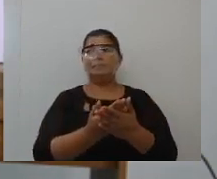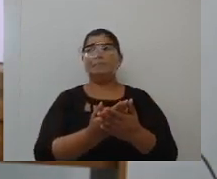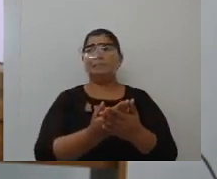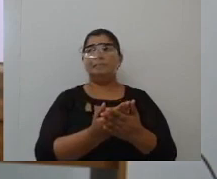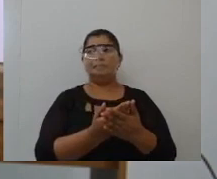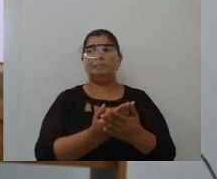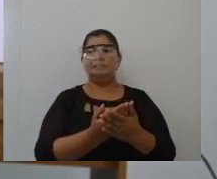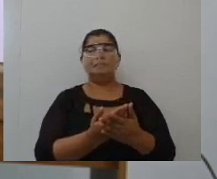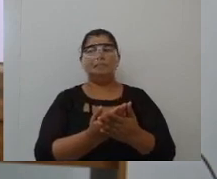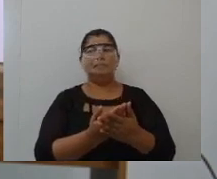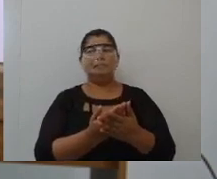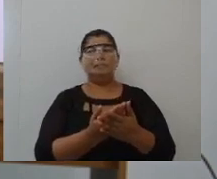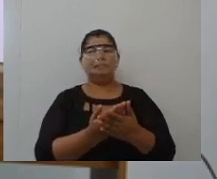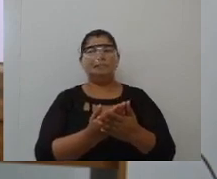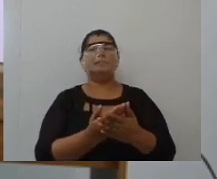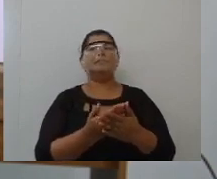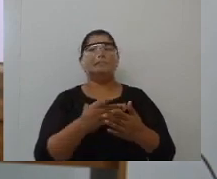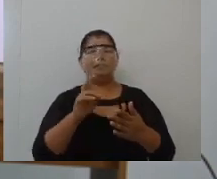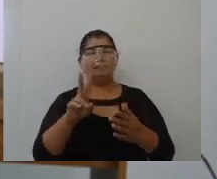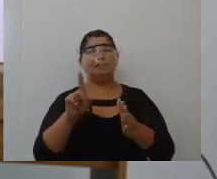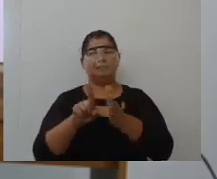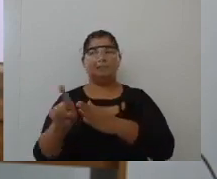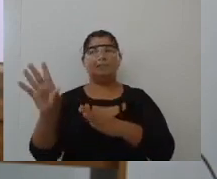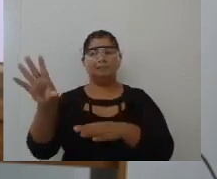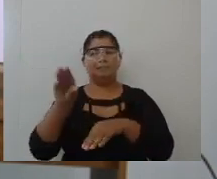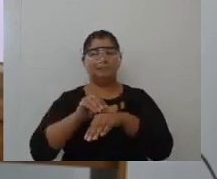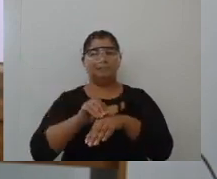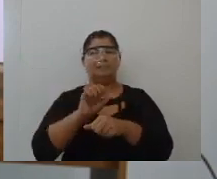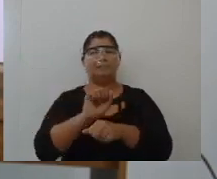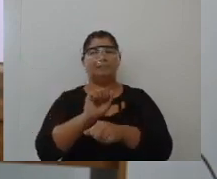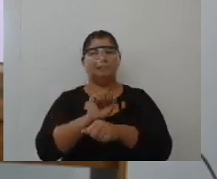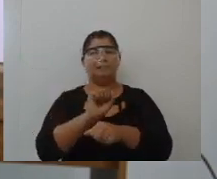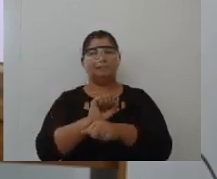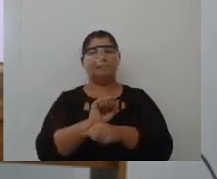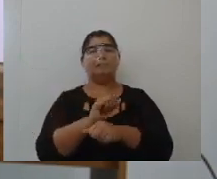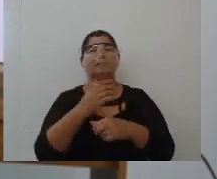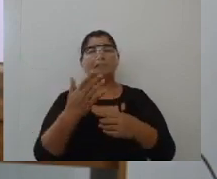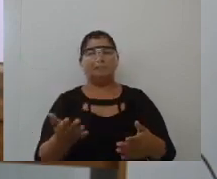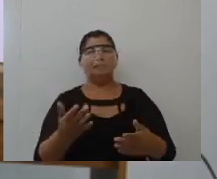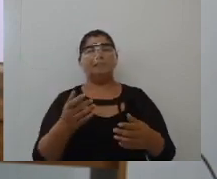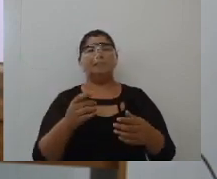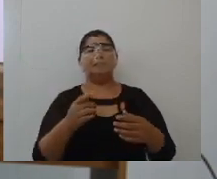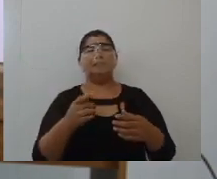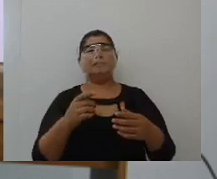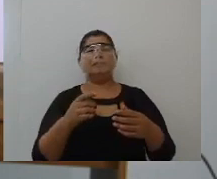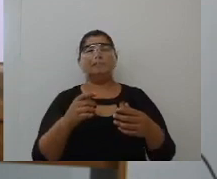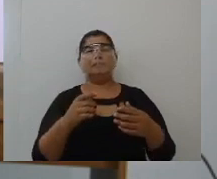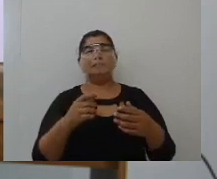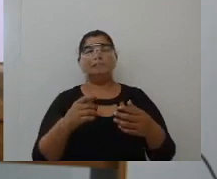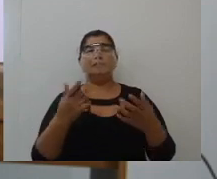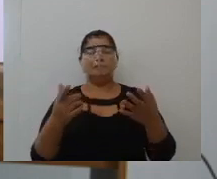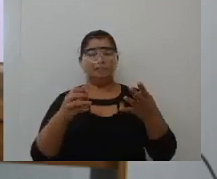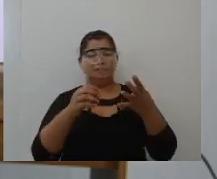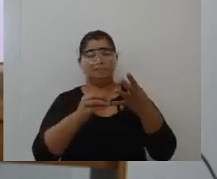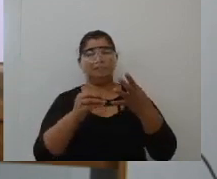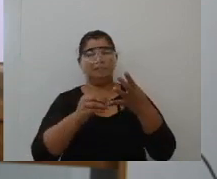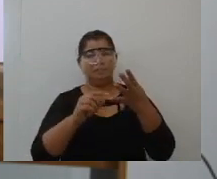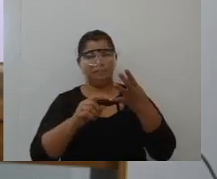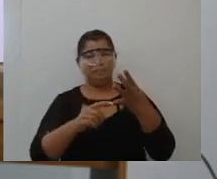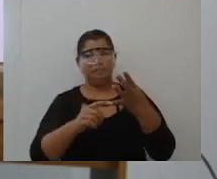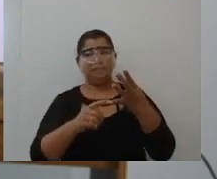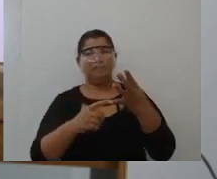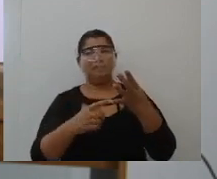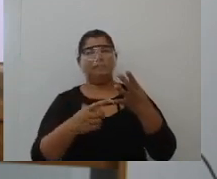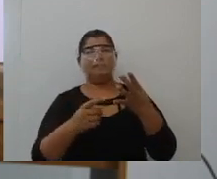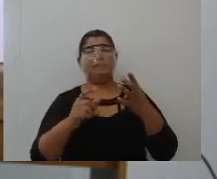Já vou para essa pergunta. Deixa eu só fazer isso aqui, tá bom? Bom, vamos lá. Em relação à quarta competência,